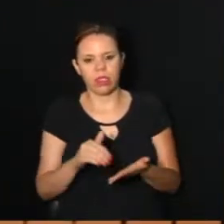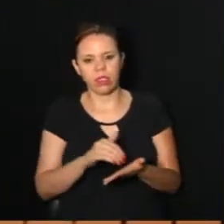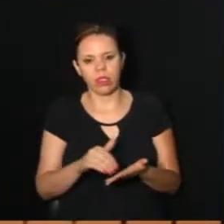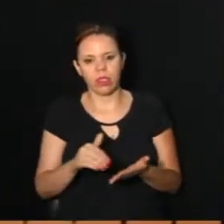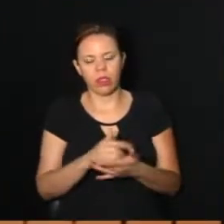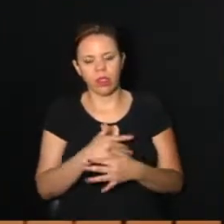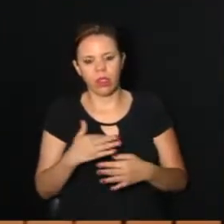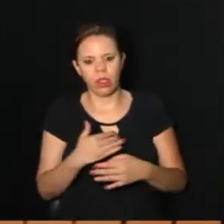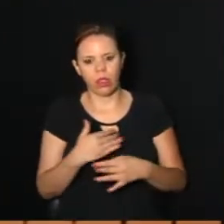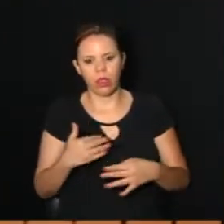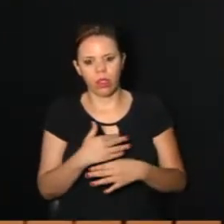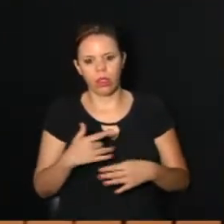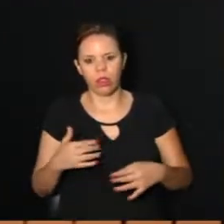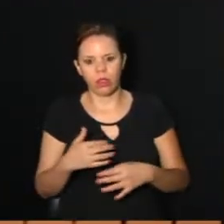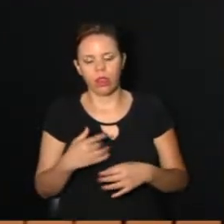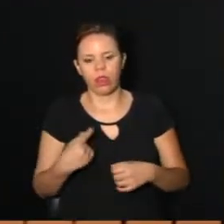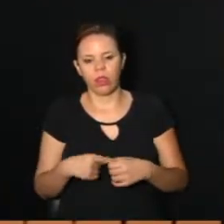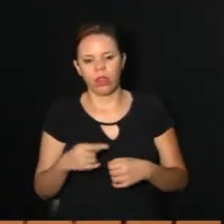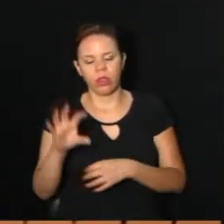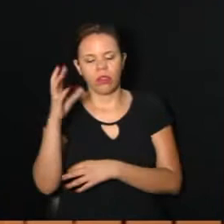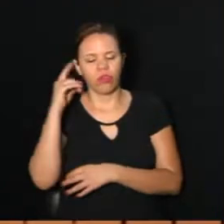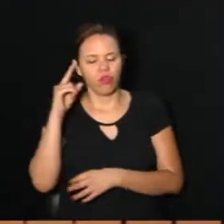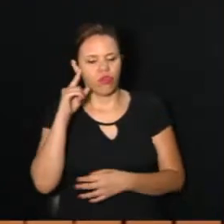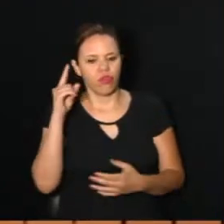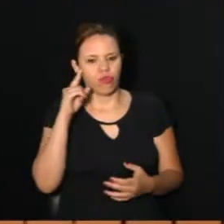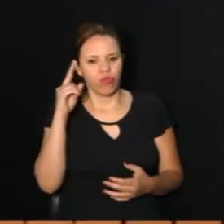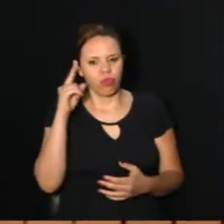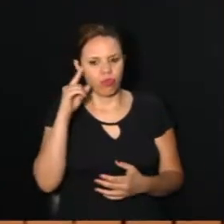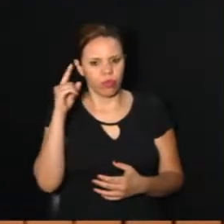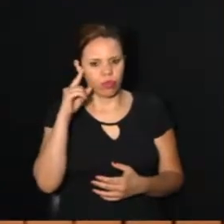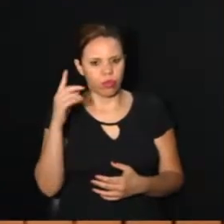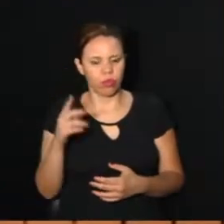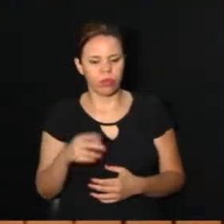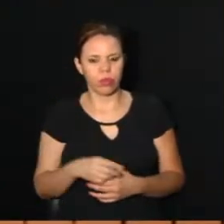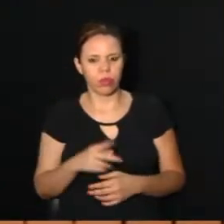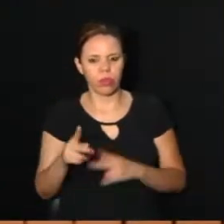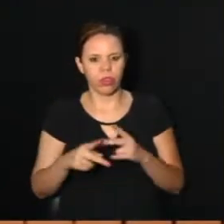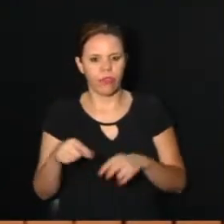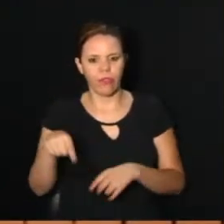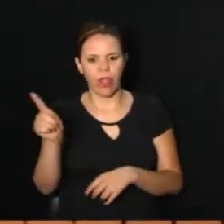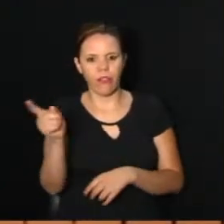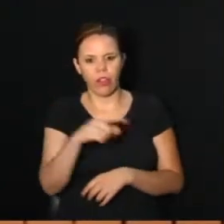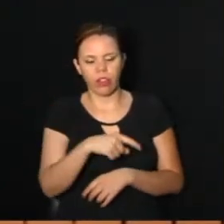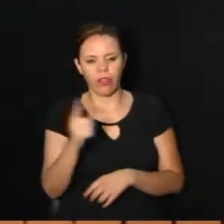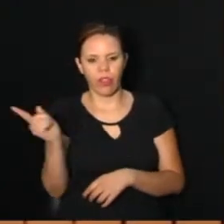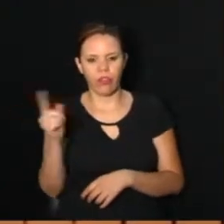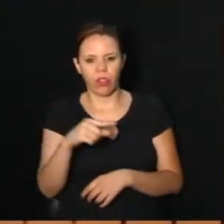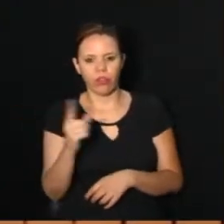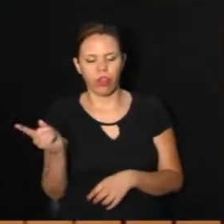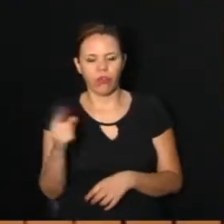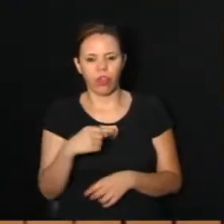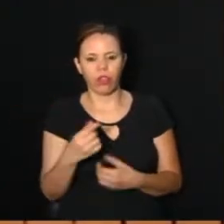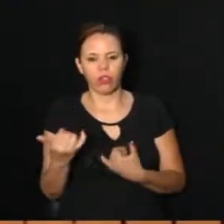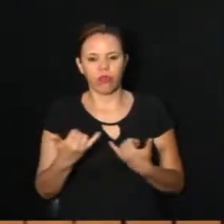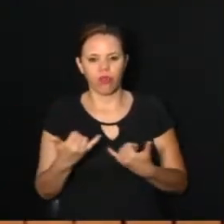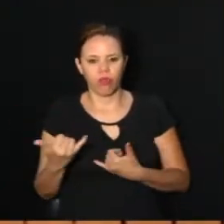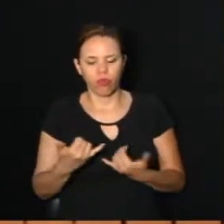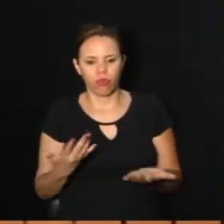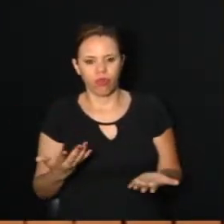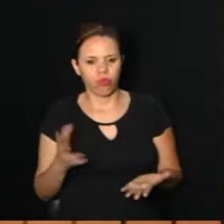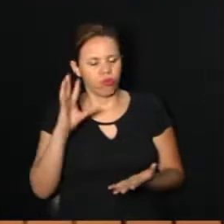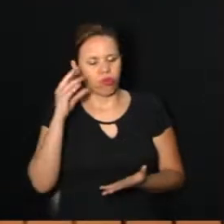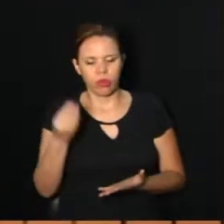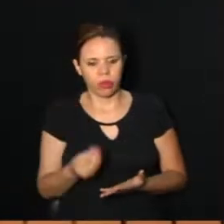todo dia. Né? E gente que vai, que volta, pessoas, infelizmente, com a instrução baixa, que não